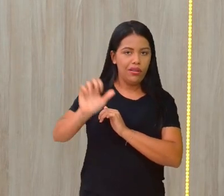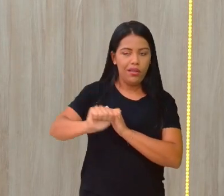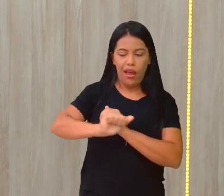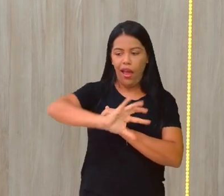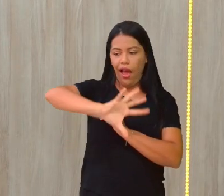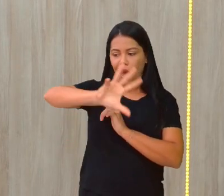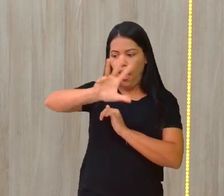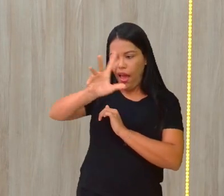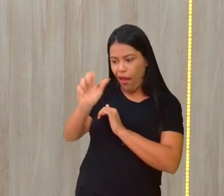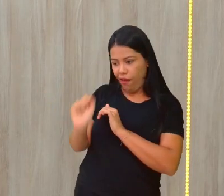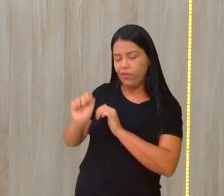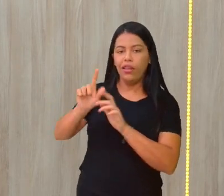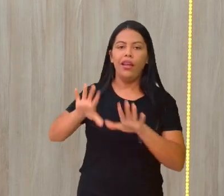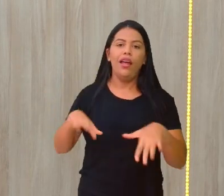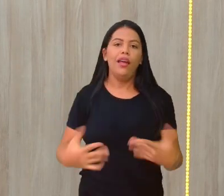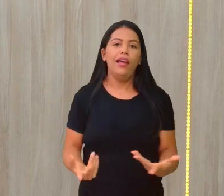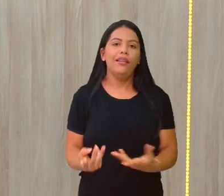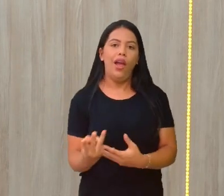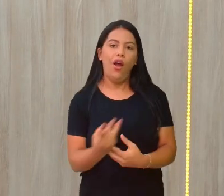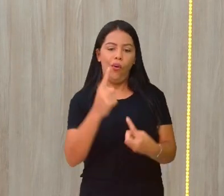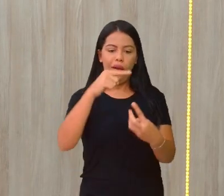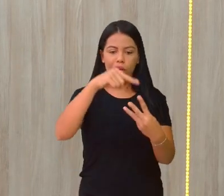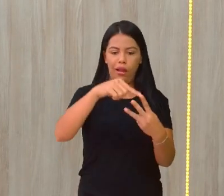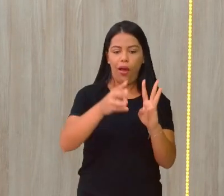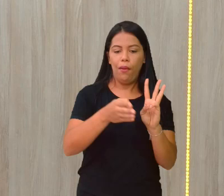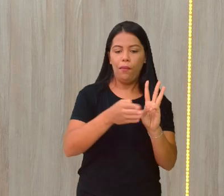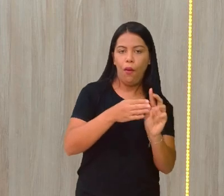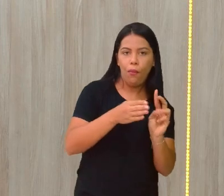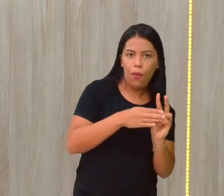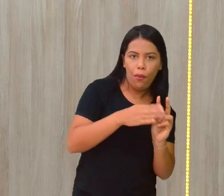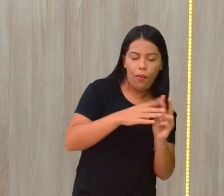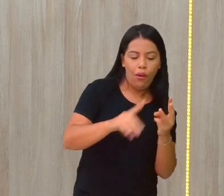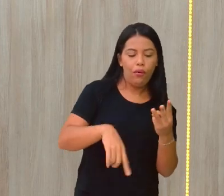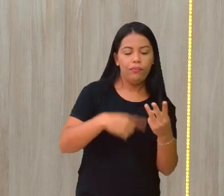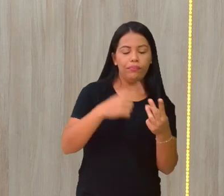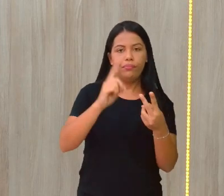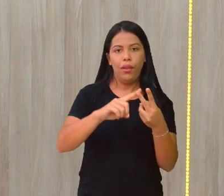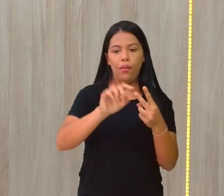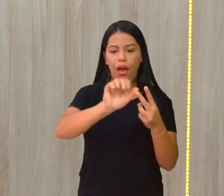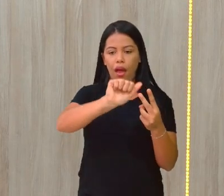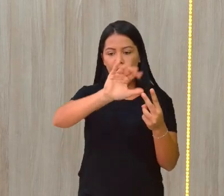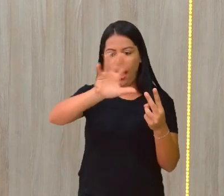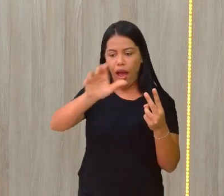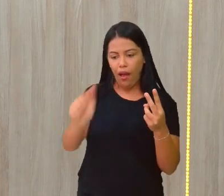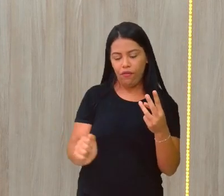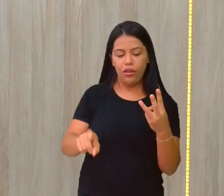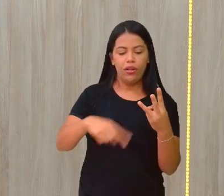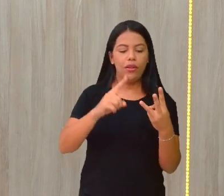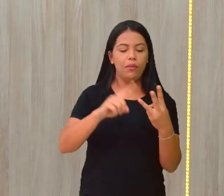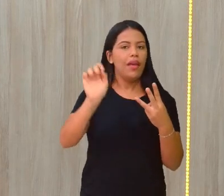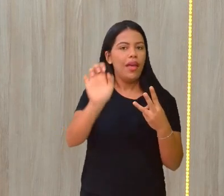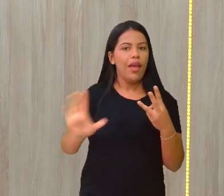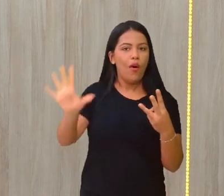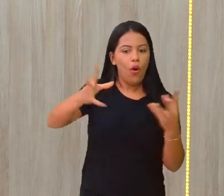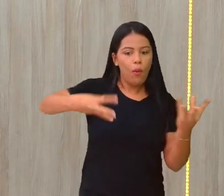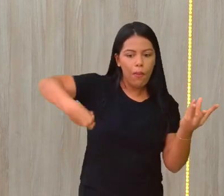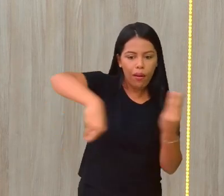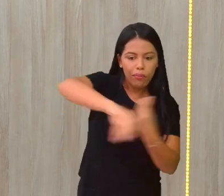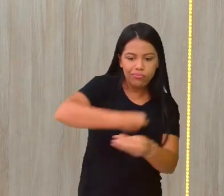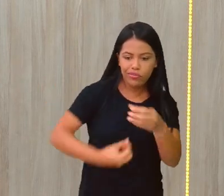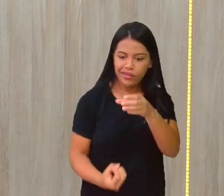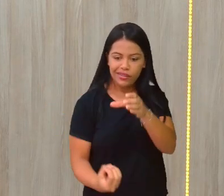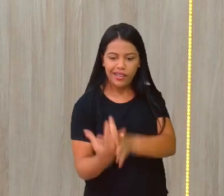têm a característica dessas três etnias. E nessa mistura fez a sua característica própria, a sua